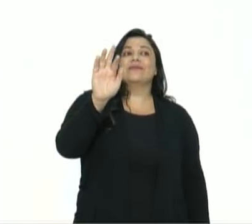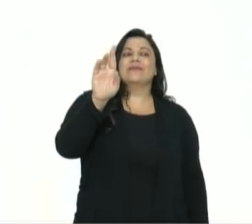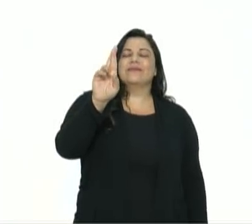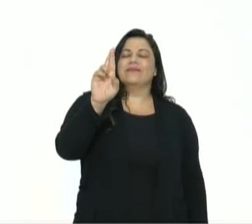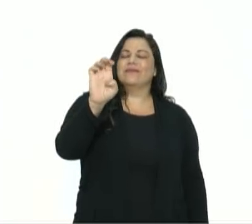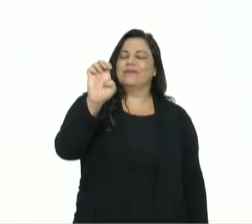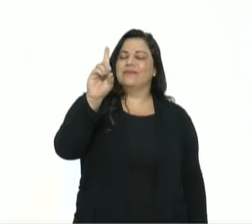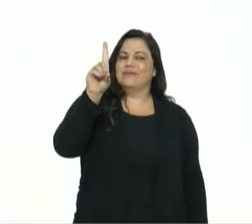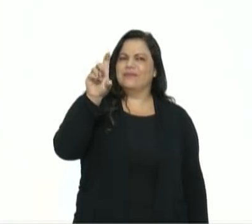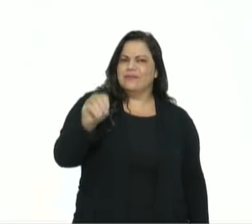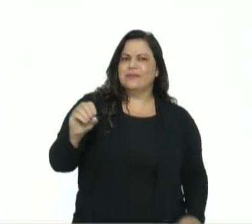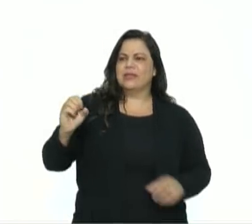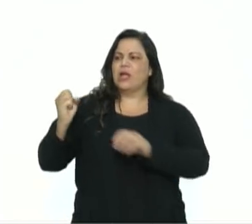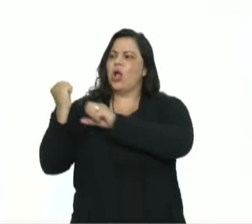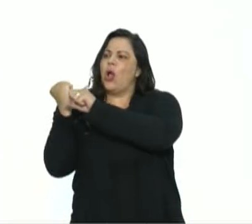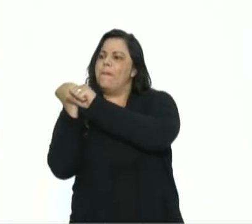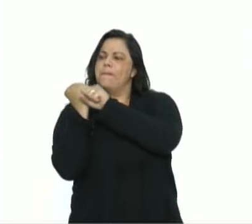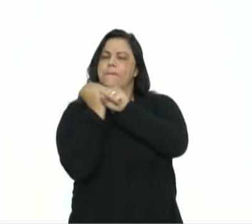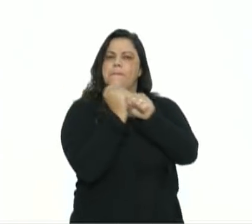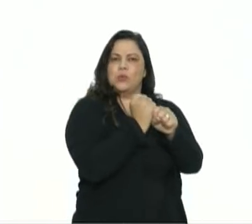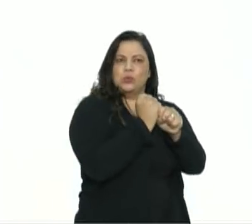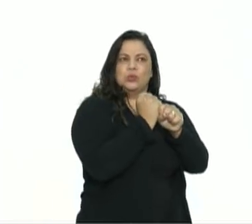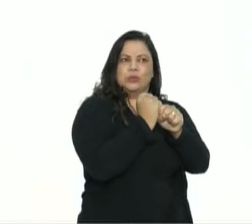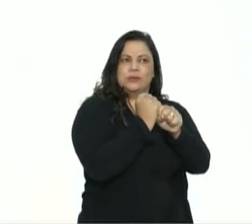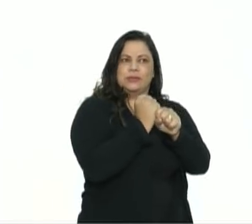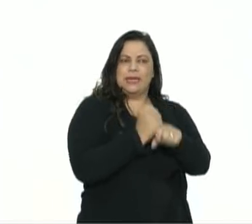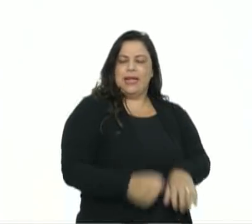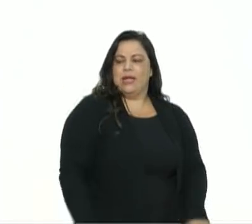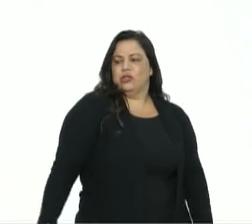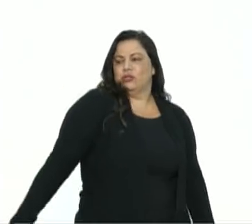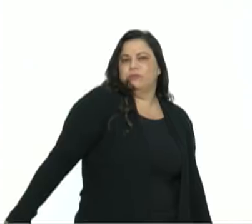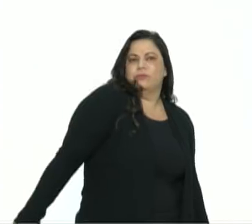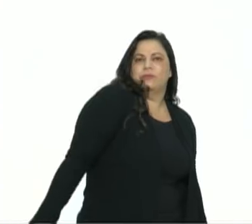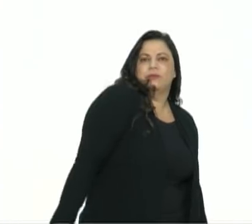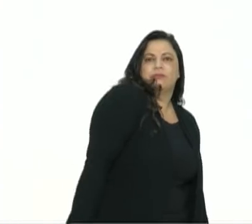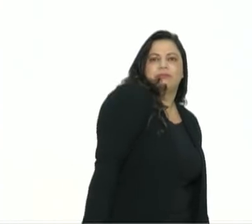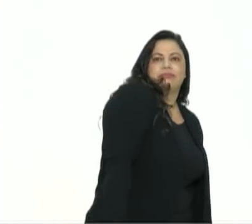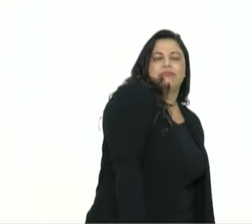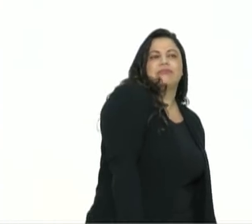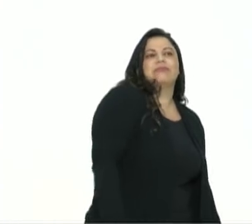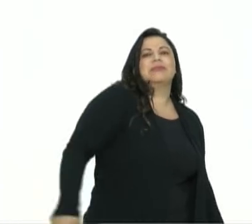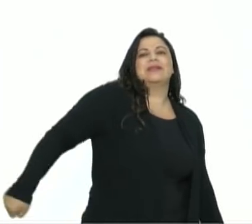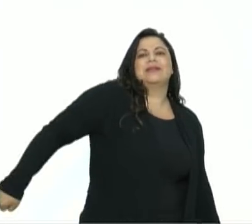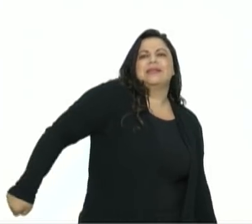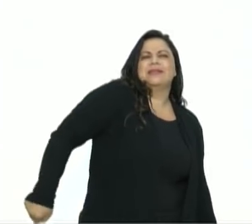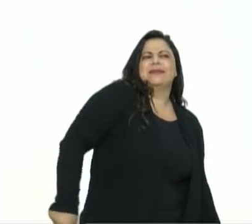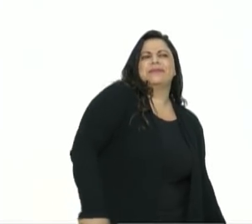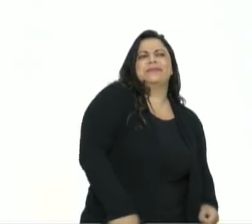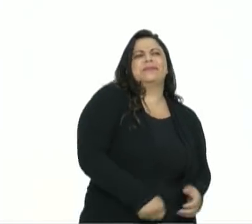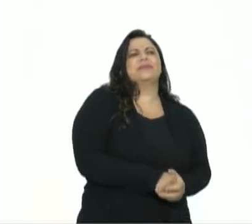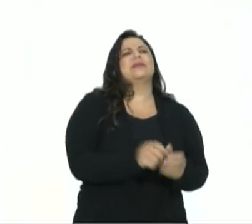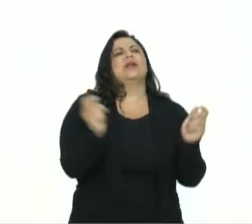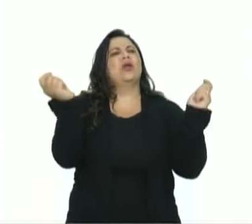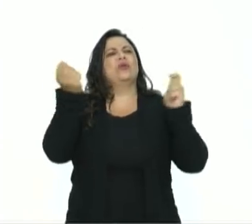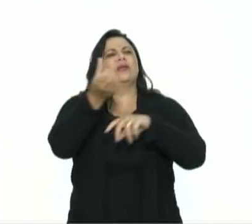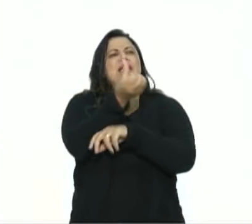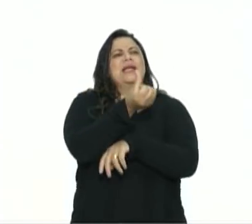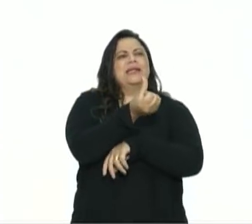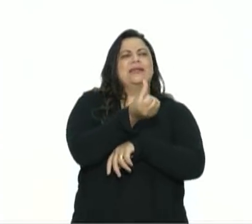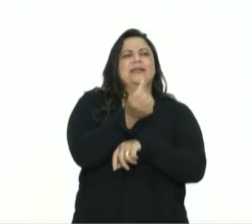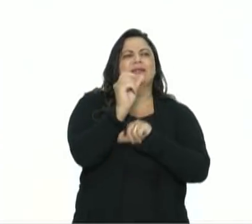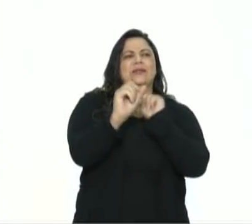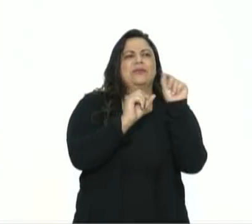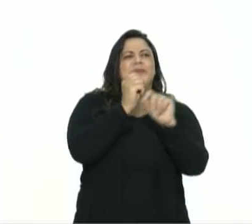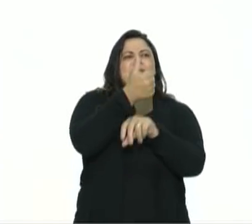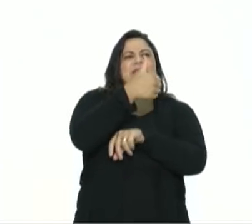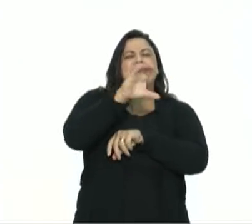com uma força de 100 newtons, sob um ângulo de 60 graus, e por uma distância de 8 metros, qual o trabalho